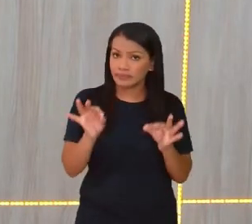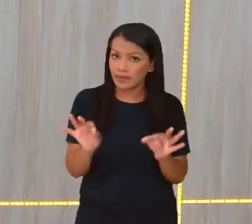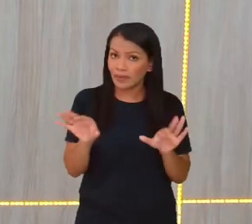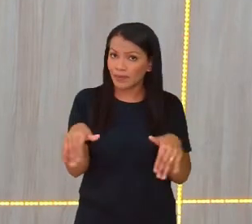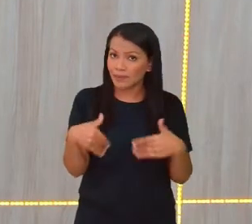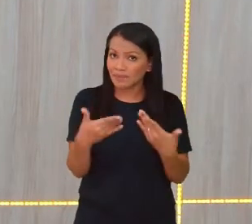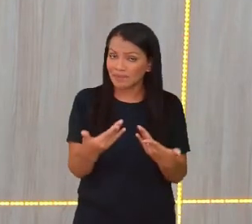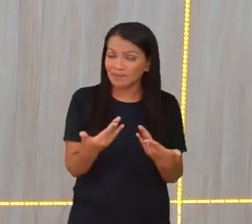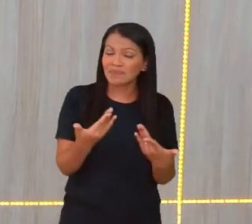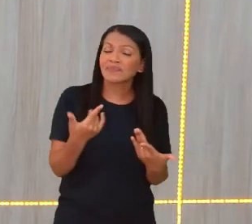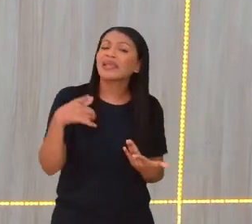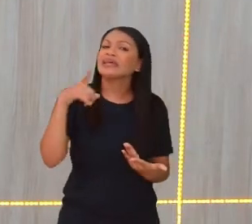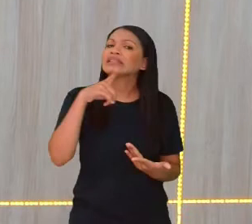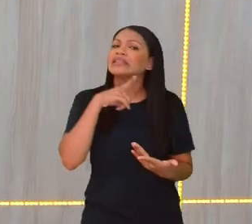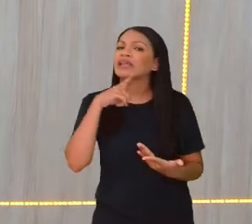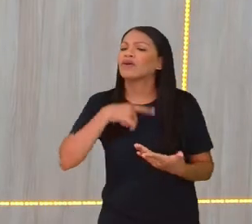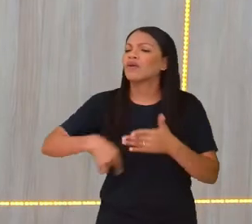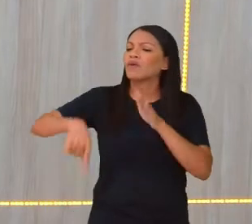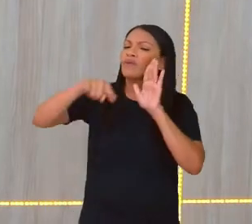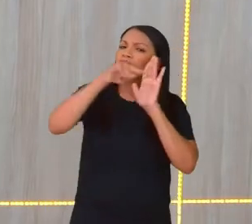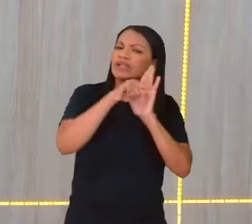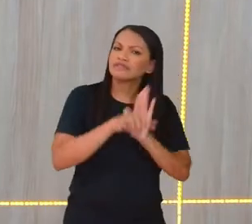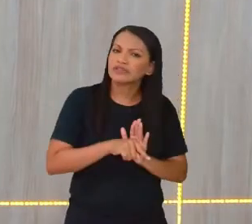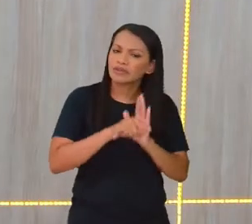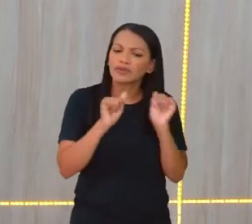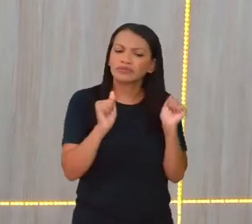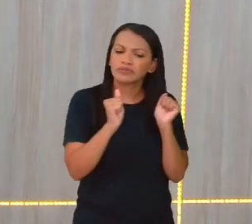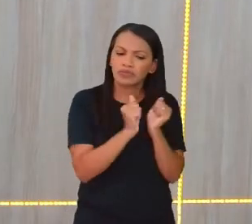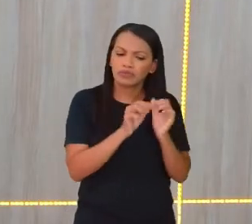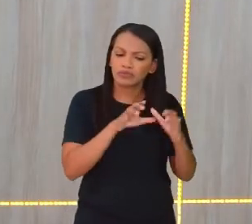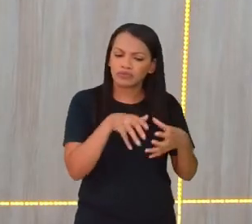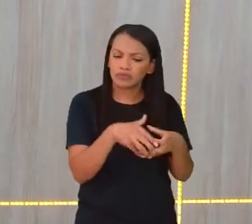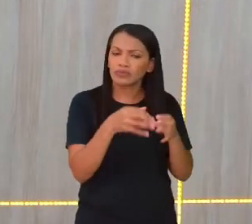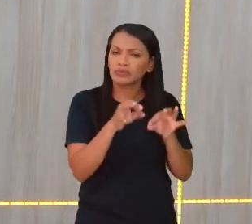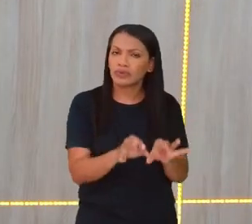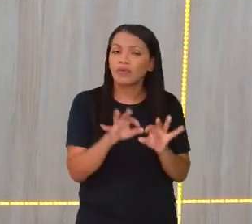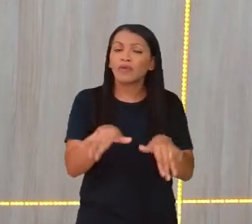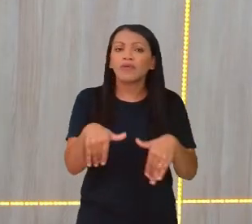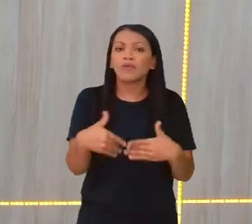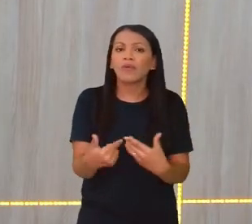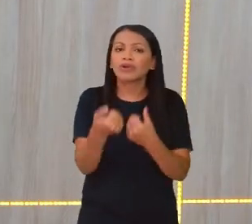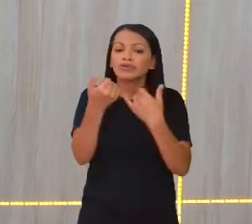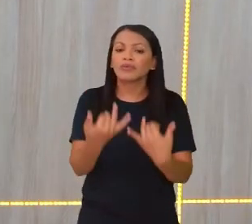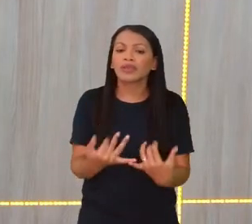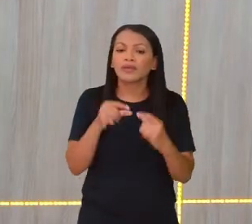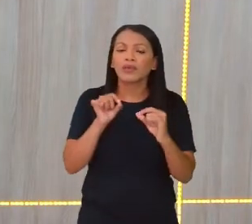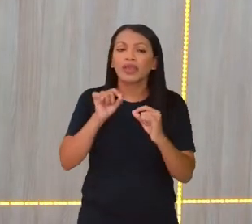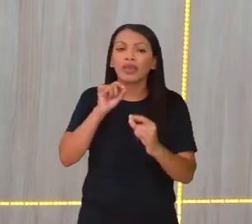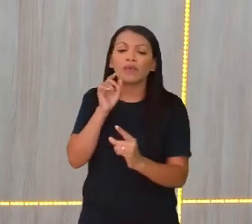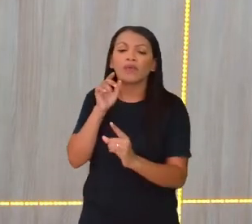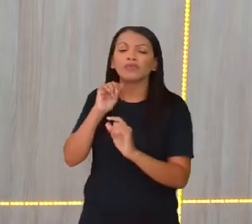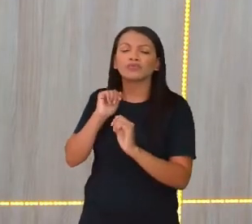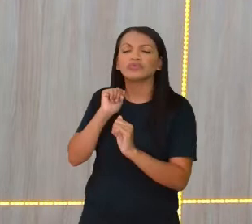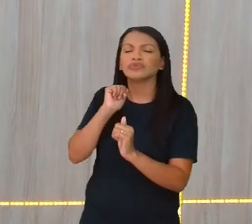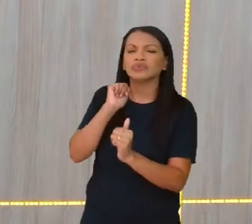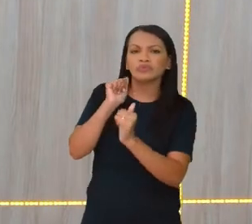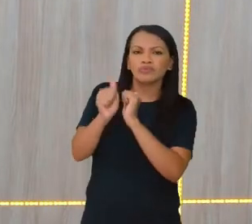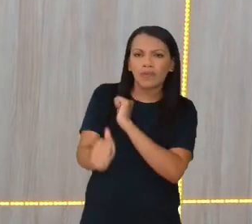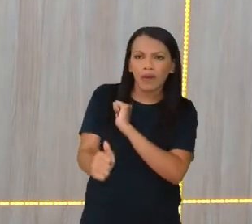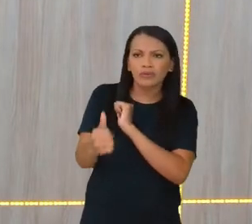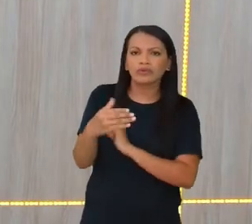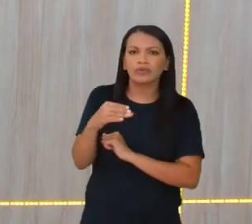Então, a gente tem essas classificações para isso. Quando a gente fala dos esportes de combate, é quando a gente reúne